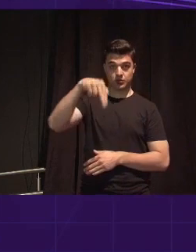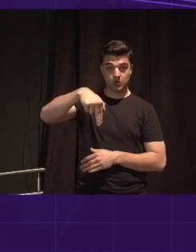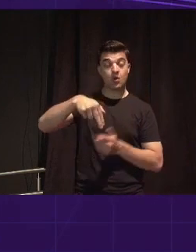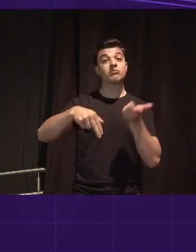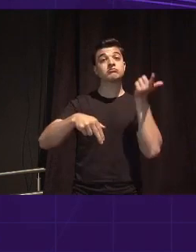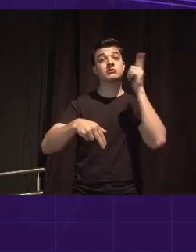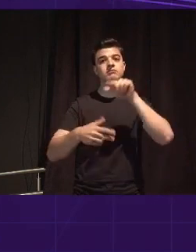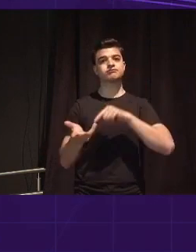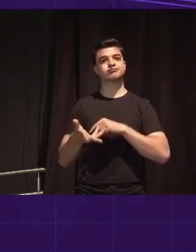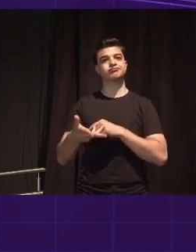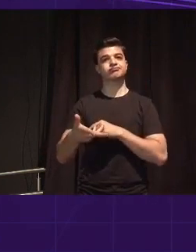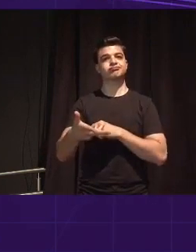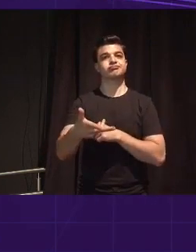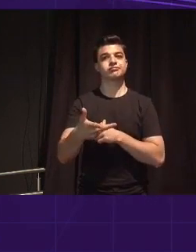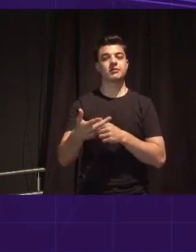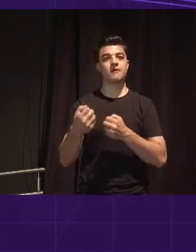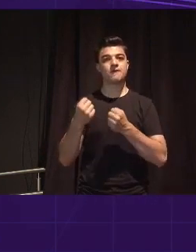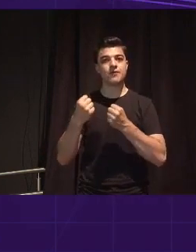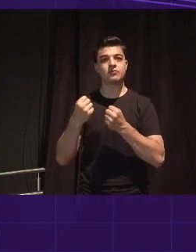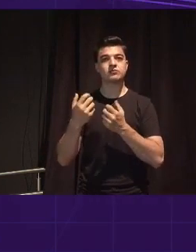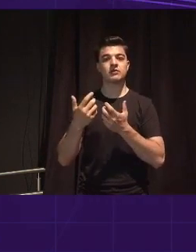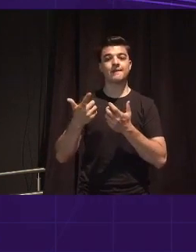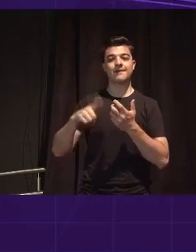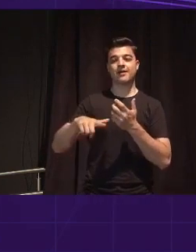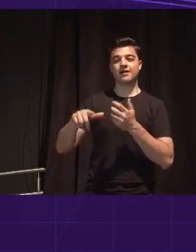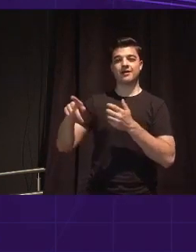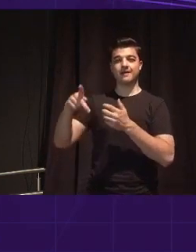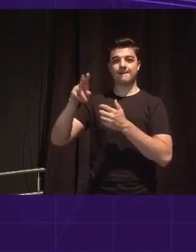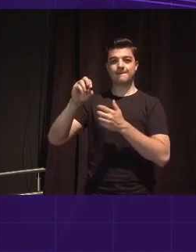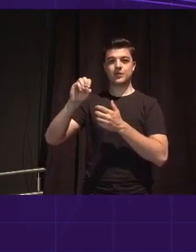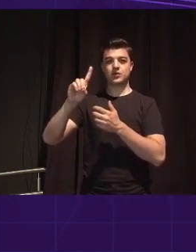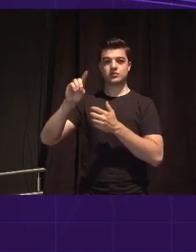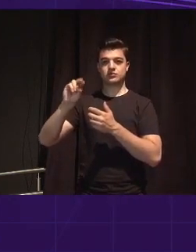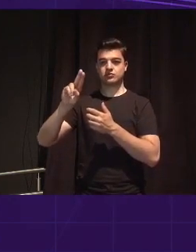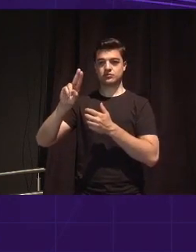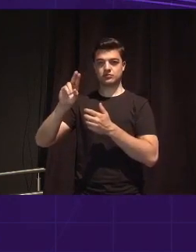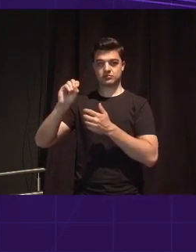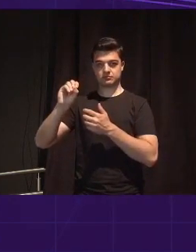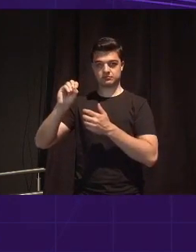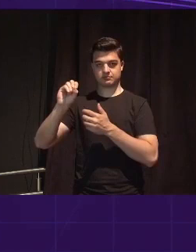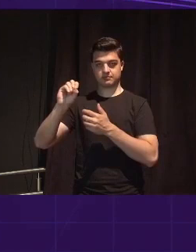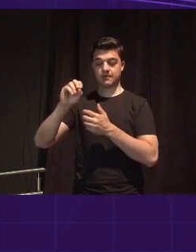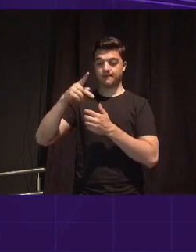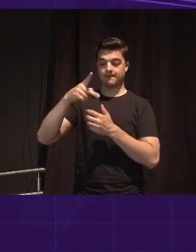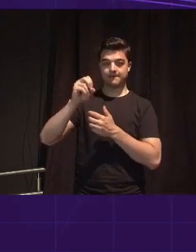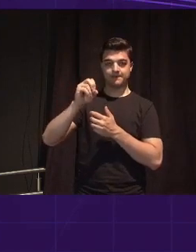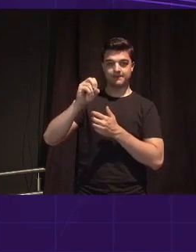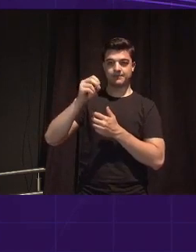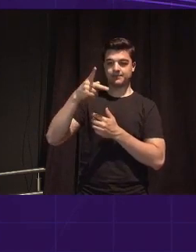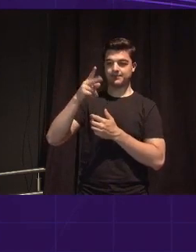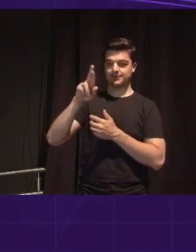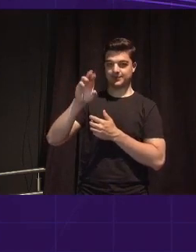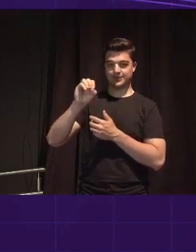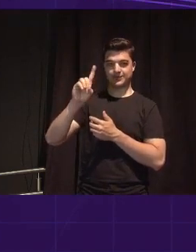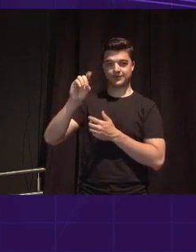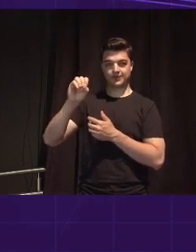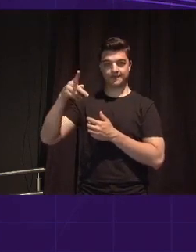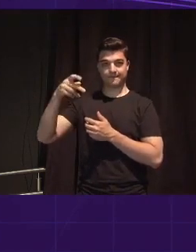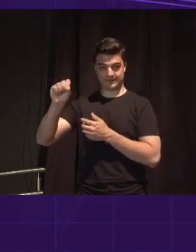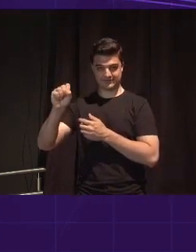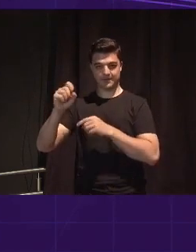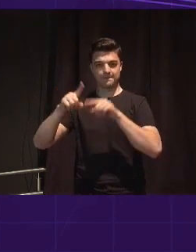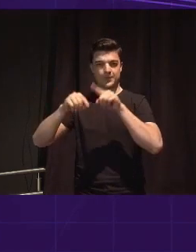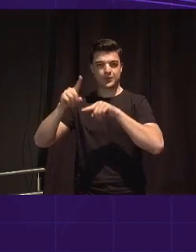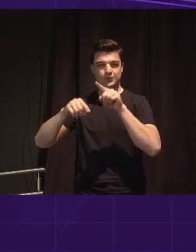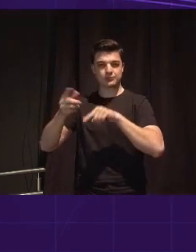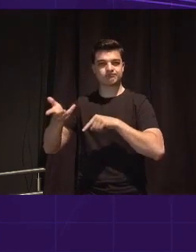essa super força aí junto com Product Operations, tá? O que é hoje Product Operations? Né? É uma área que tem agilidade dentro. Então, as dores eram,